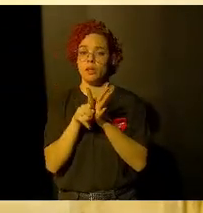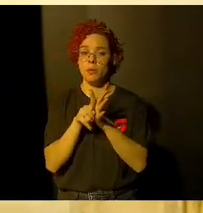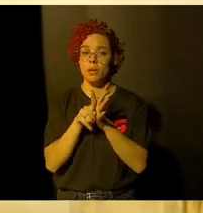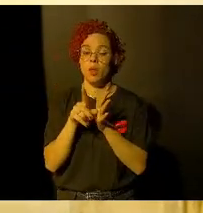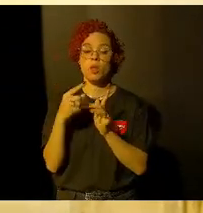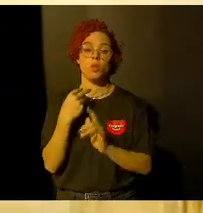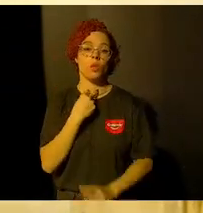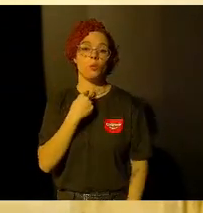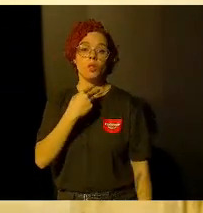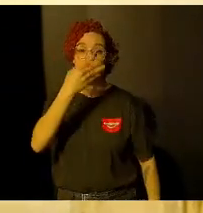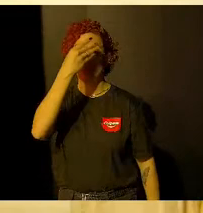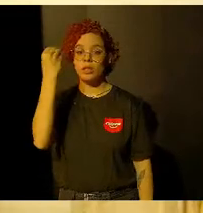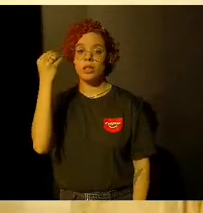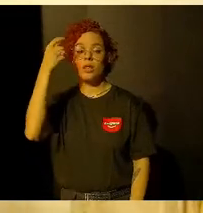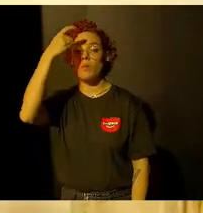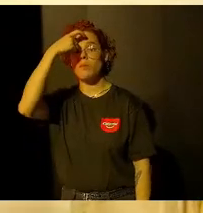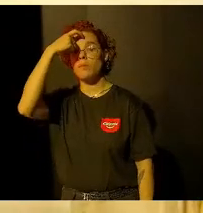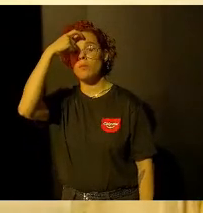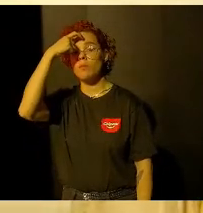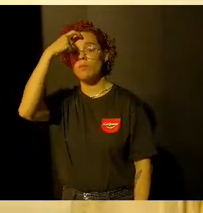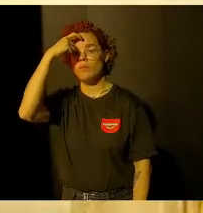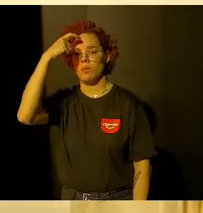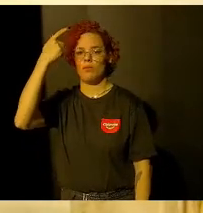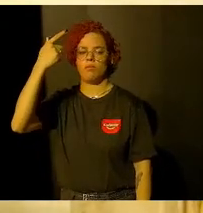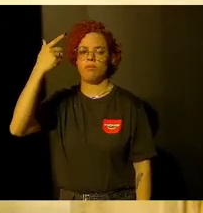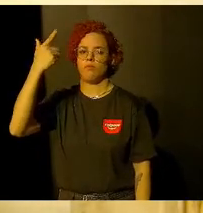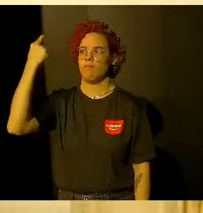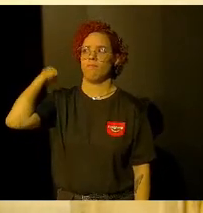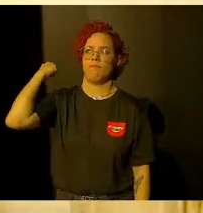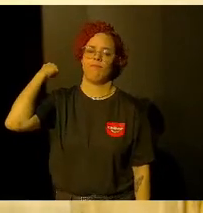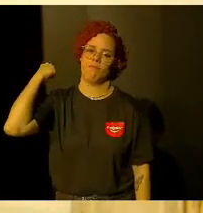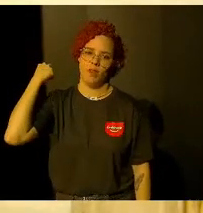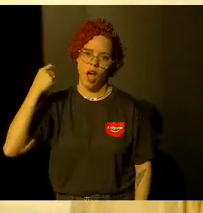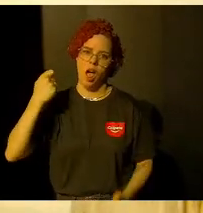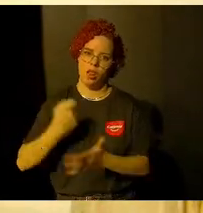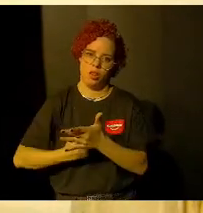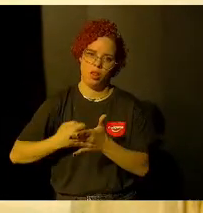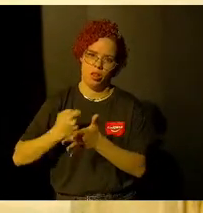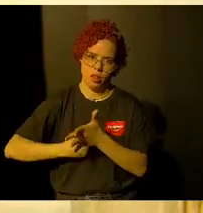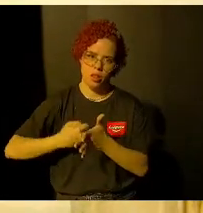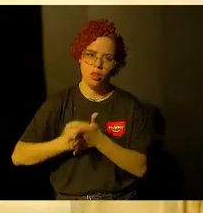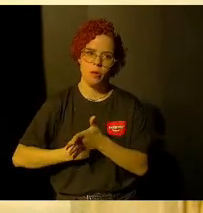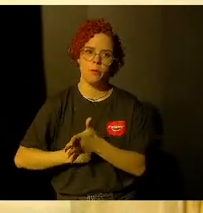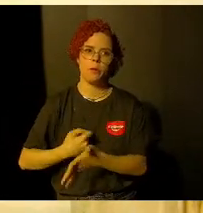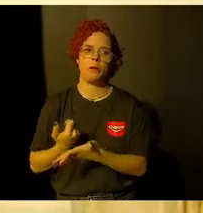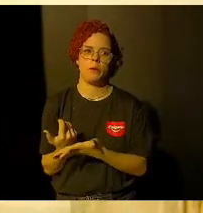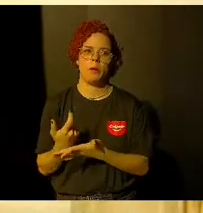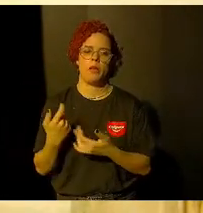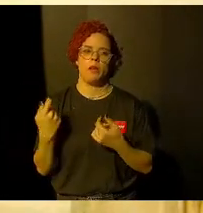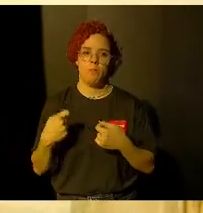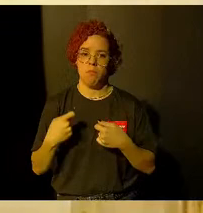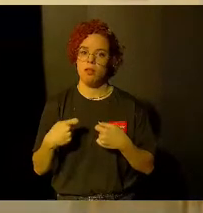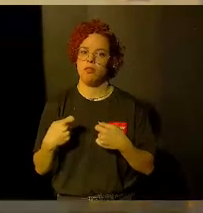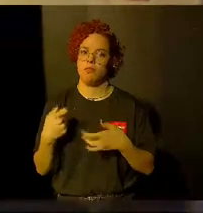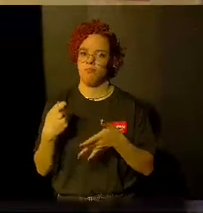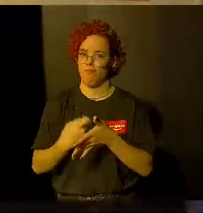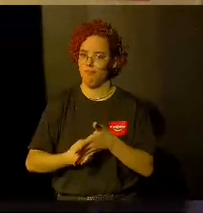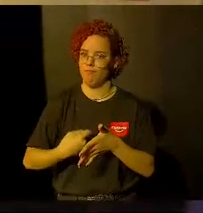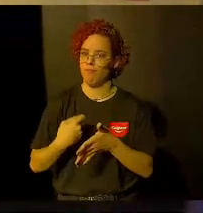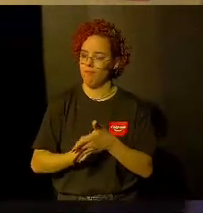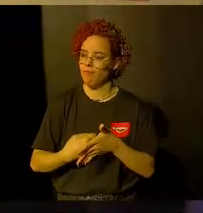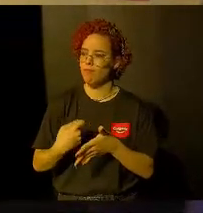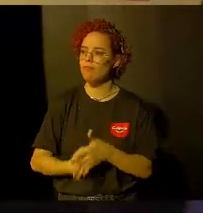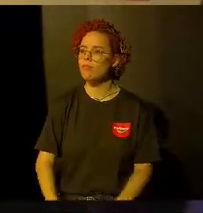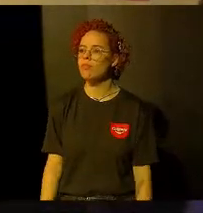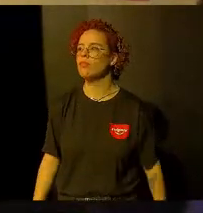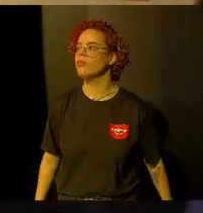memória da memória e da identidade não é que eu acho que é a luta que hoje tem tem sido feita também